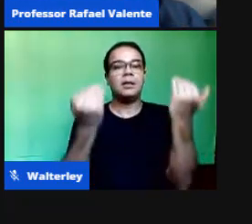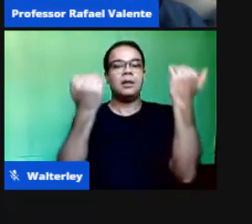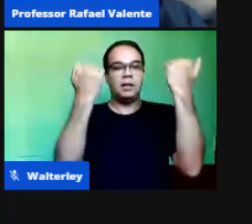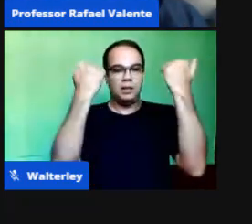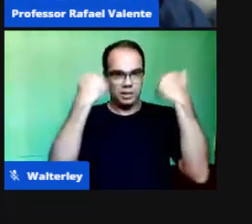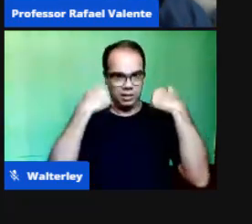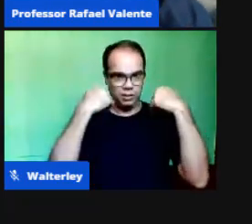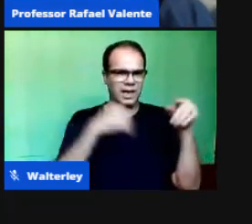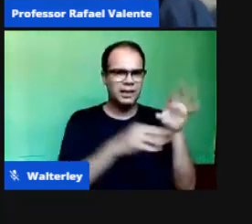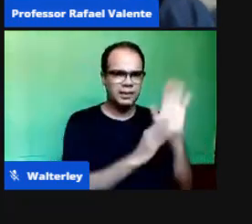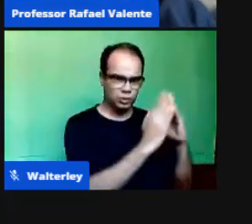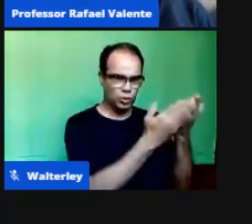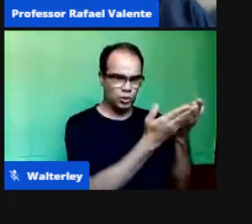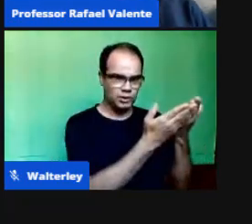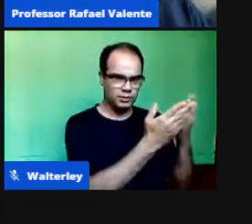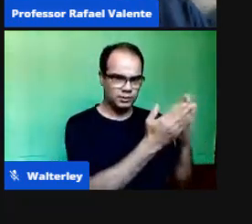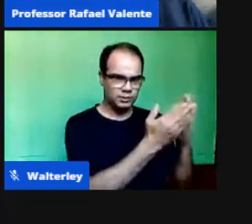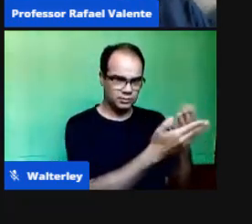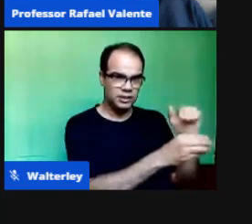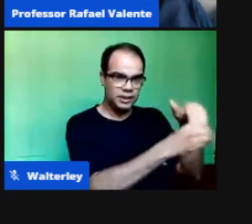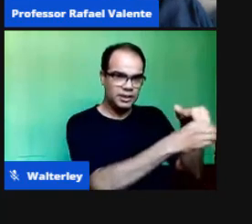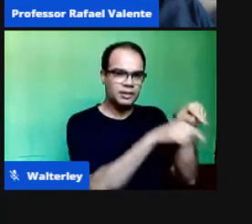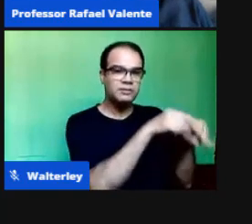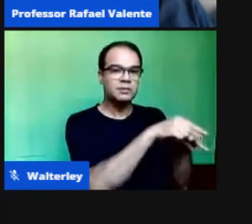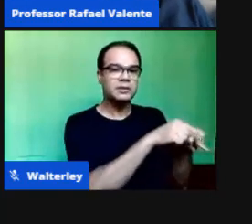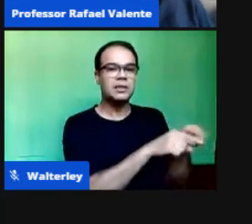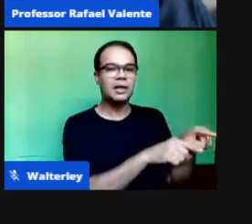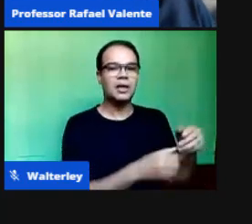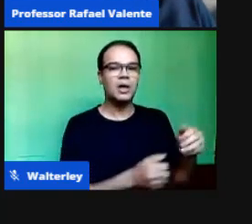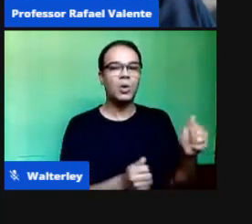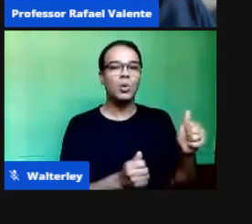de trabalho? Pode passar.